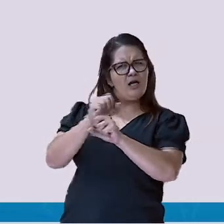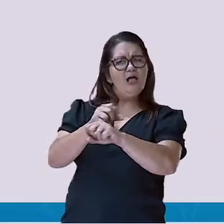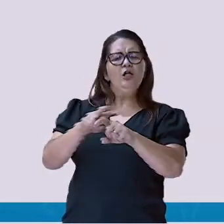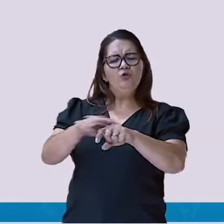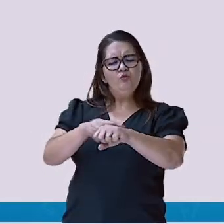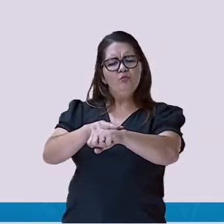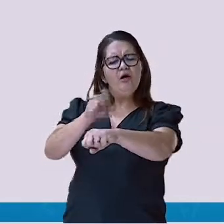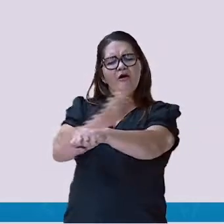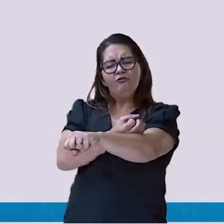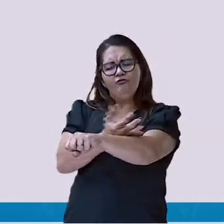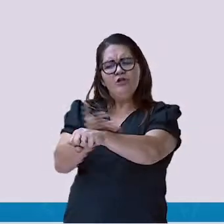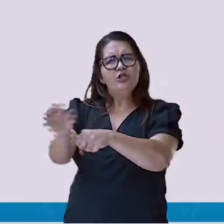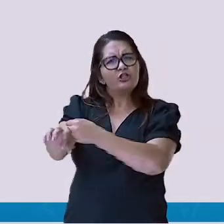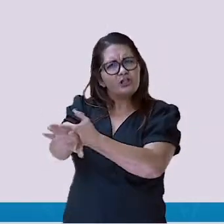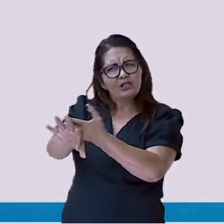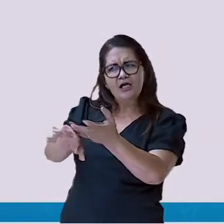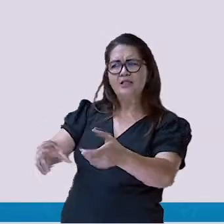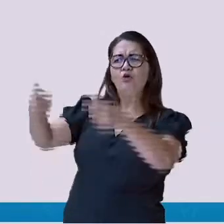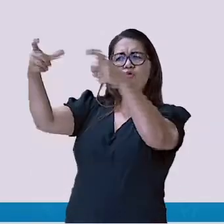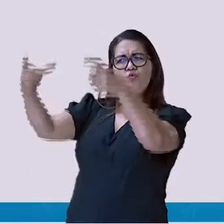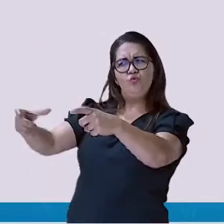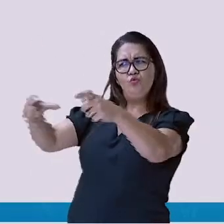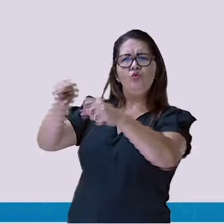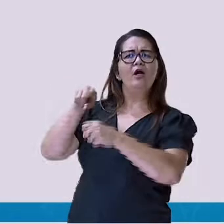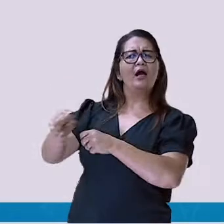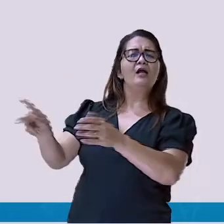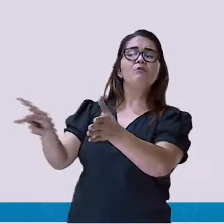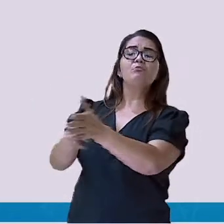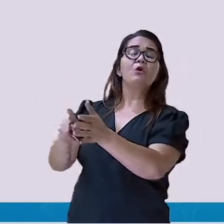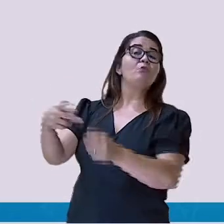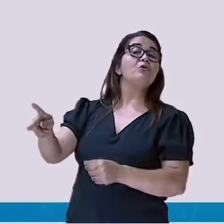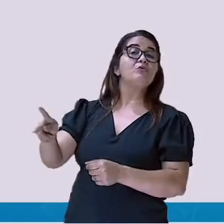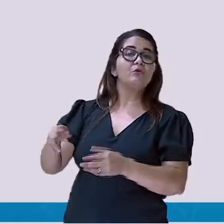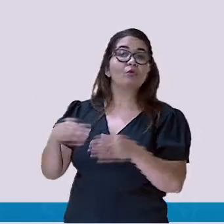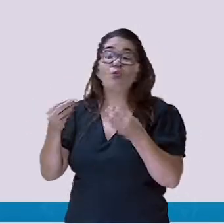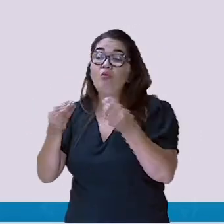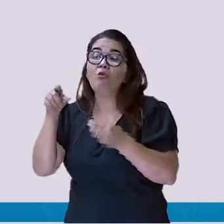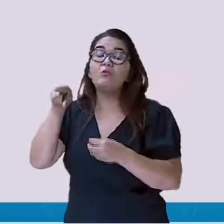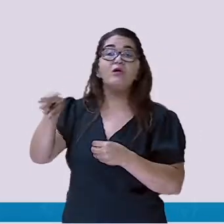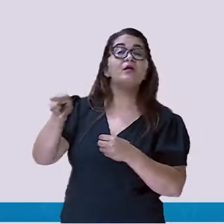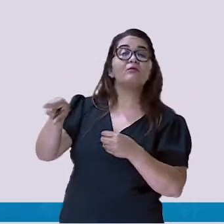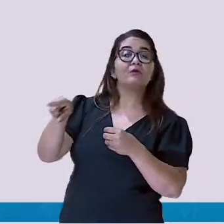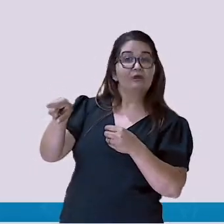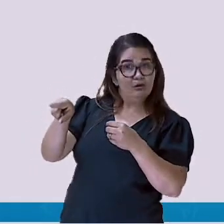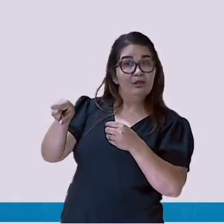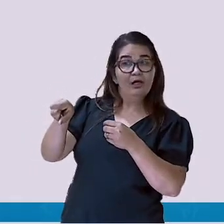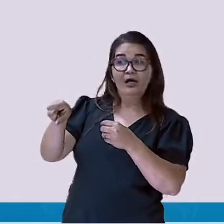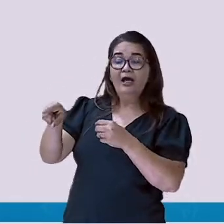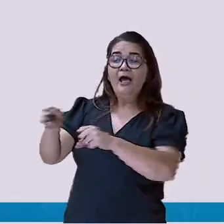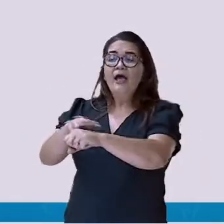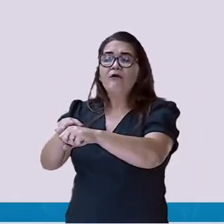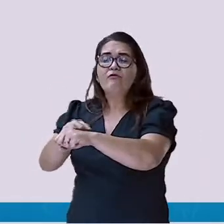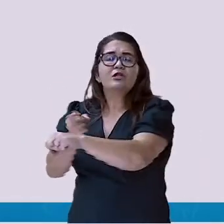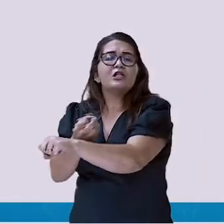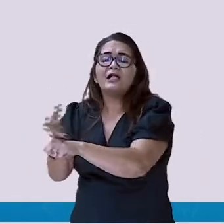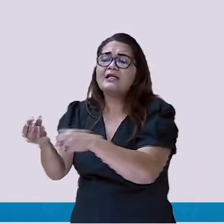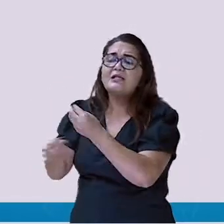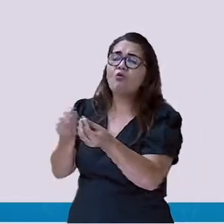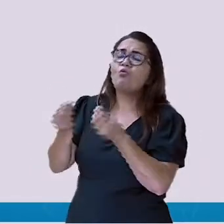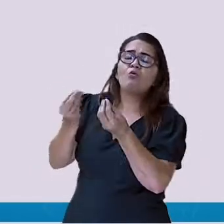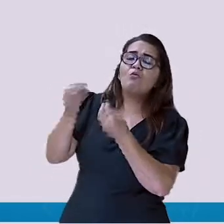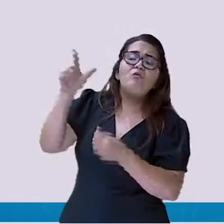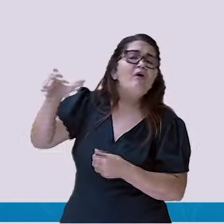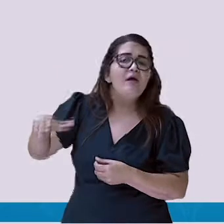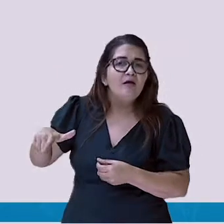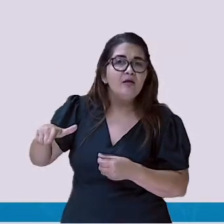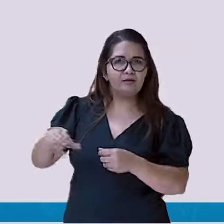falando. O que diferencia um tipo de vegetação do outro é, por exemplo, o clima, o tipo de clima